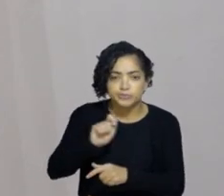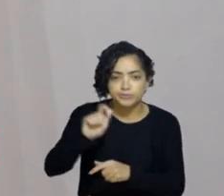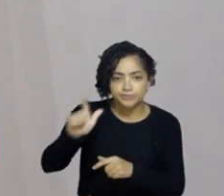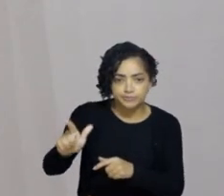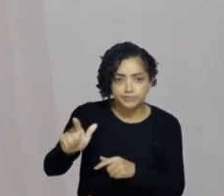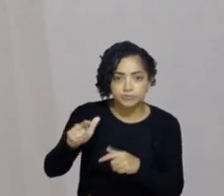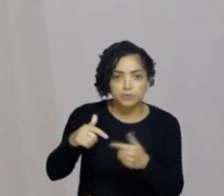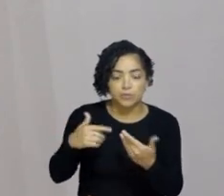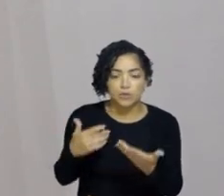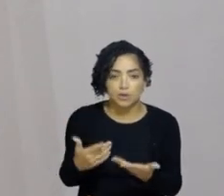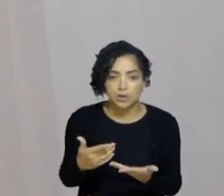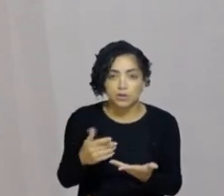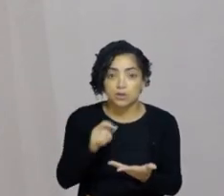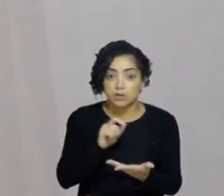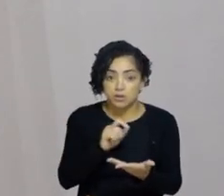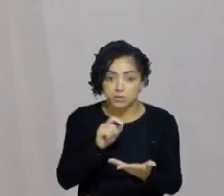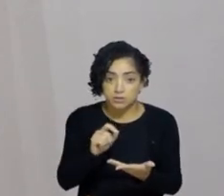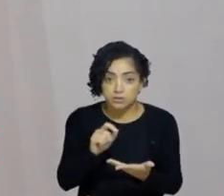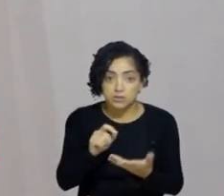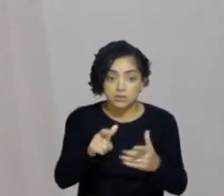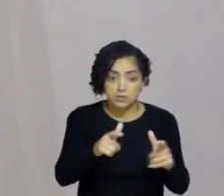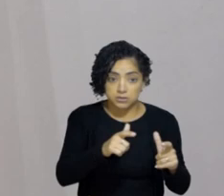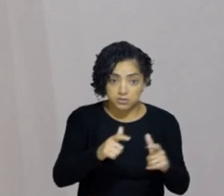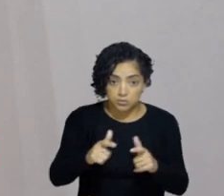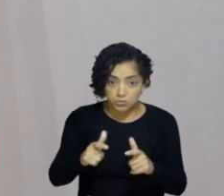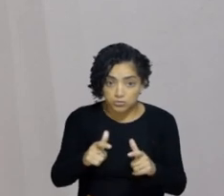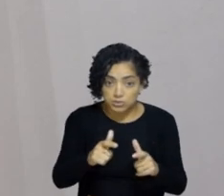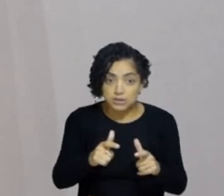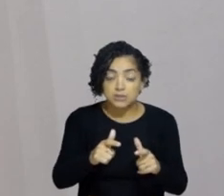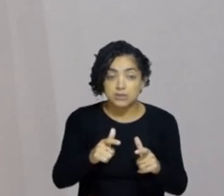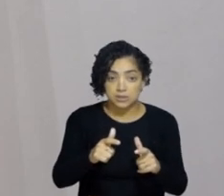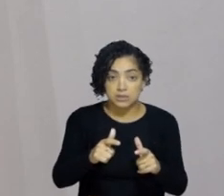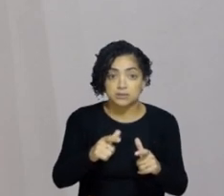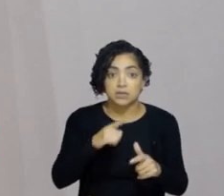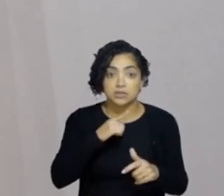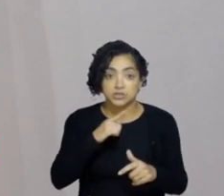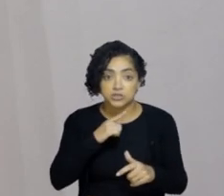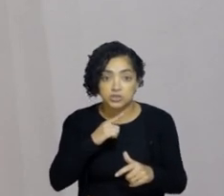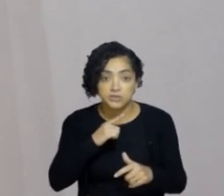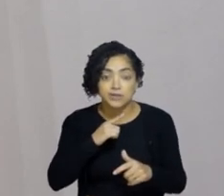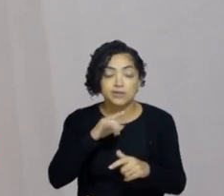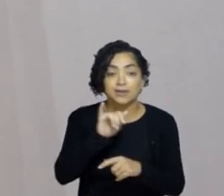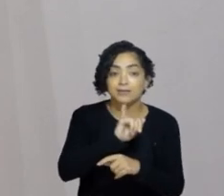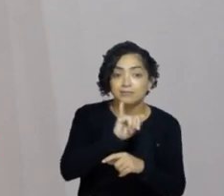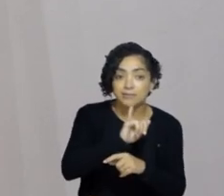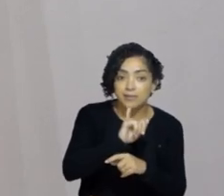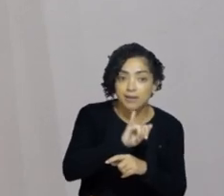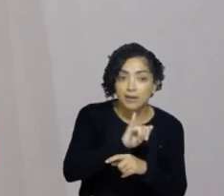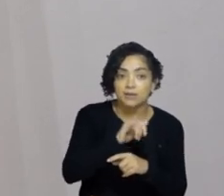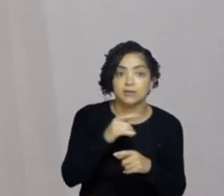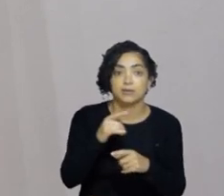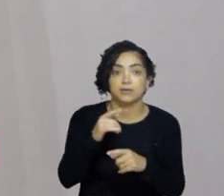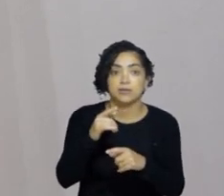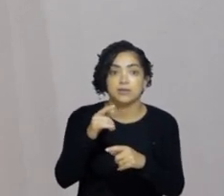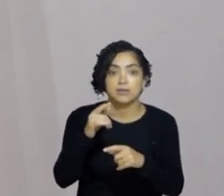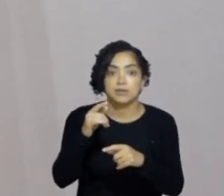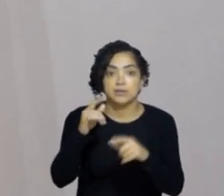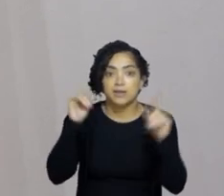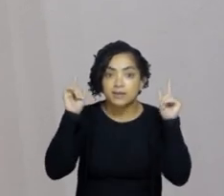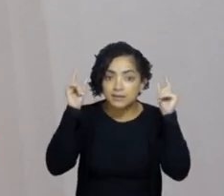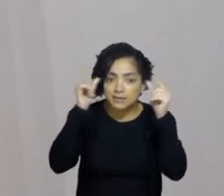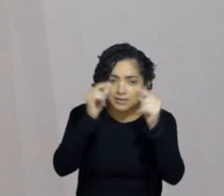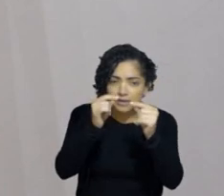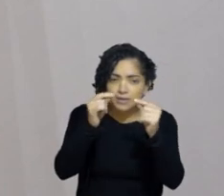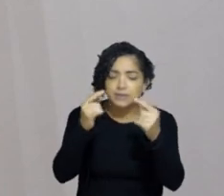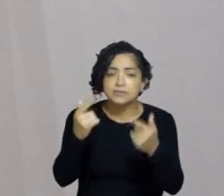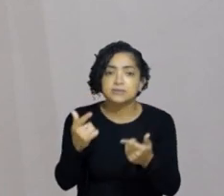na Okinawa, que são ilhas no sul do Japão, nós temos em Sardenha, na Itália, nós temos na Grécia, um lugar só nos